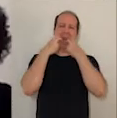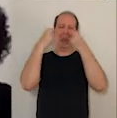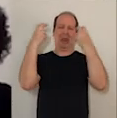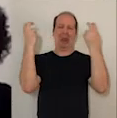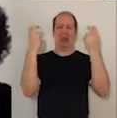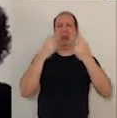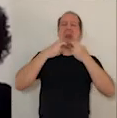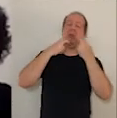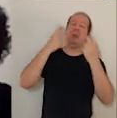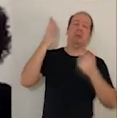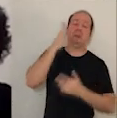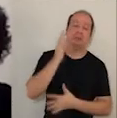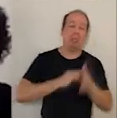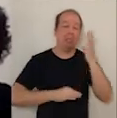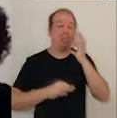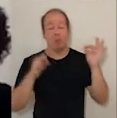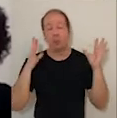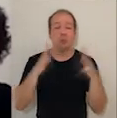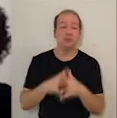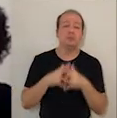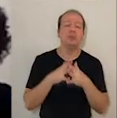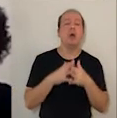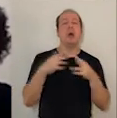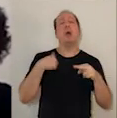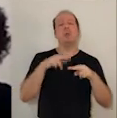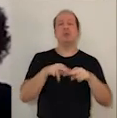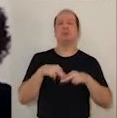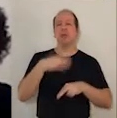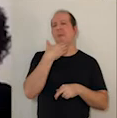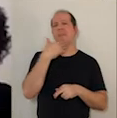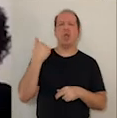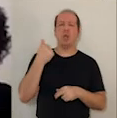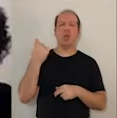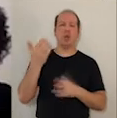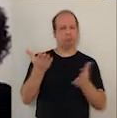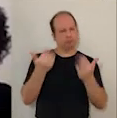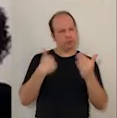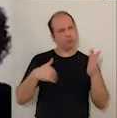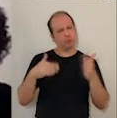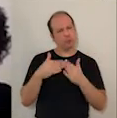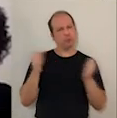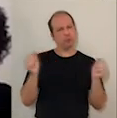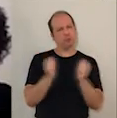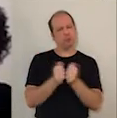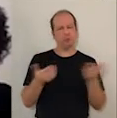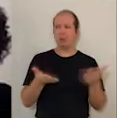não consegui entender mais nada. Então, eu achei melhor trazê-los todos para cá. Agradeço-lhe. É